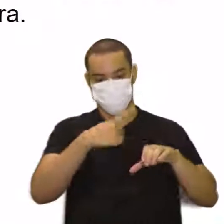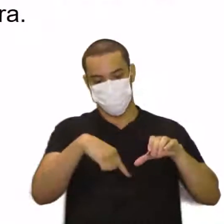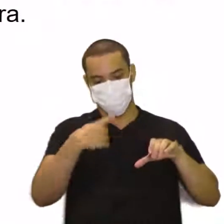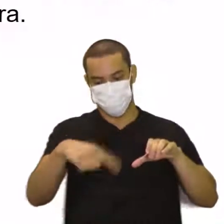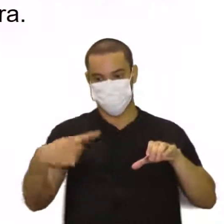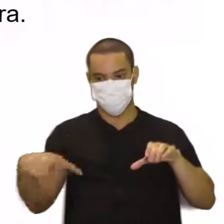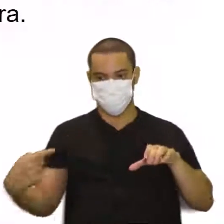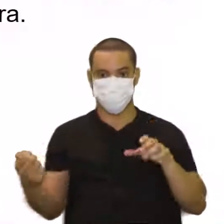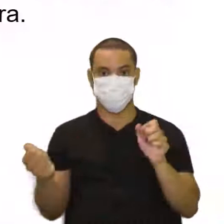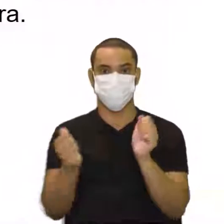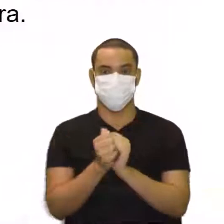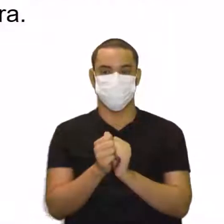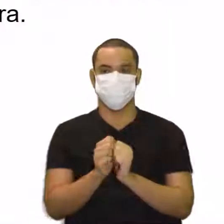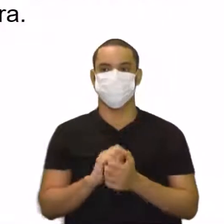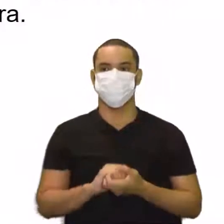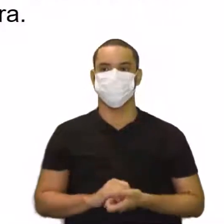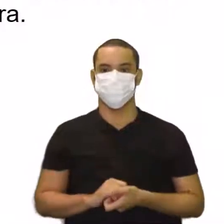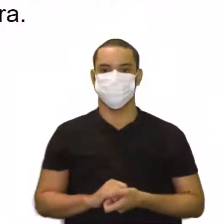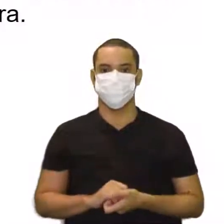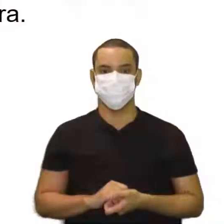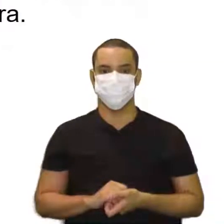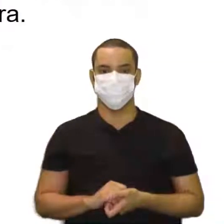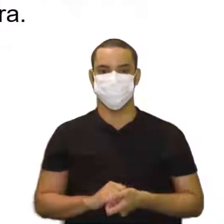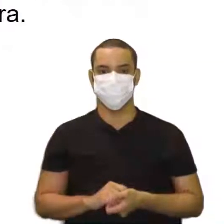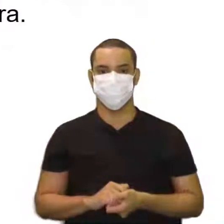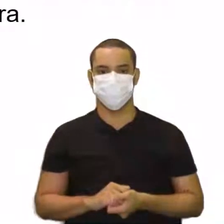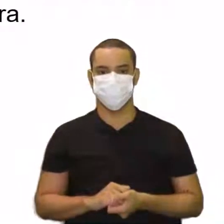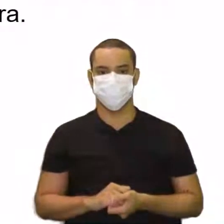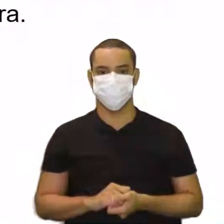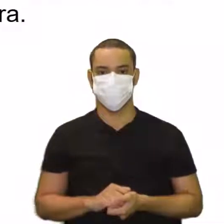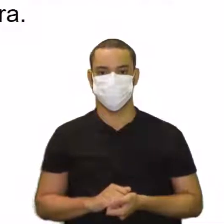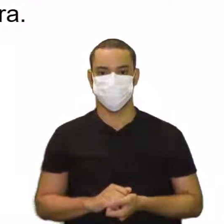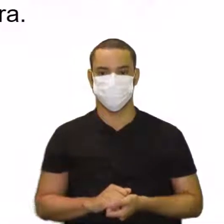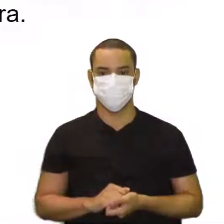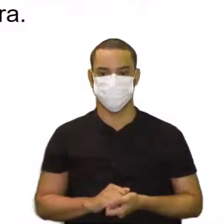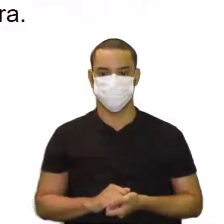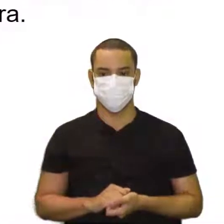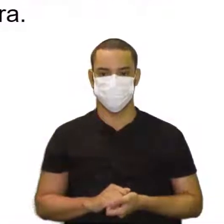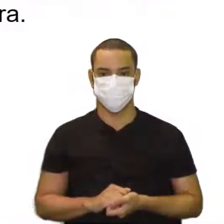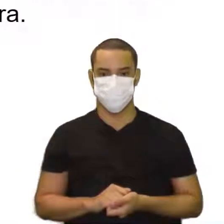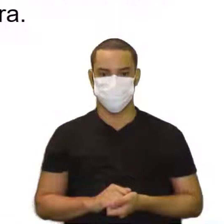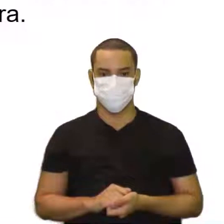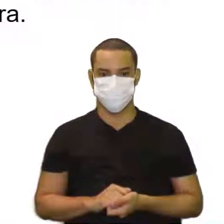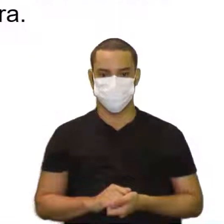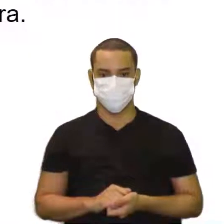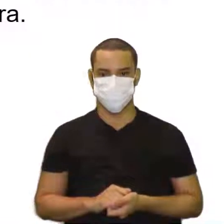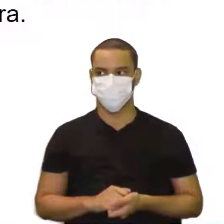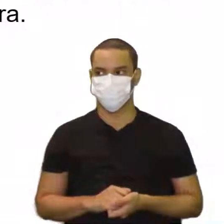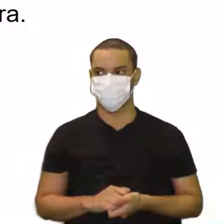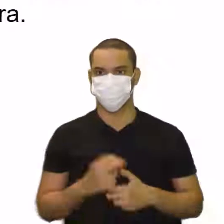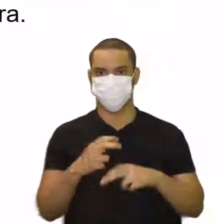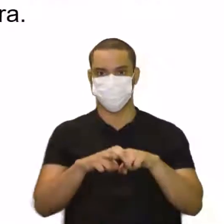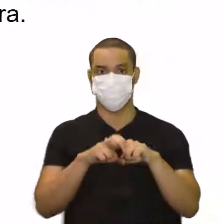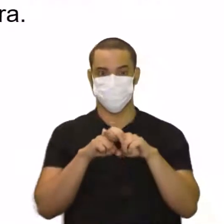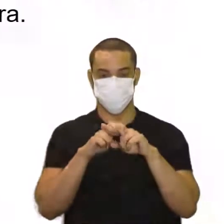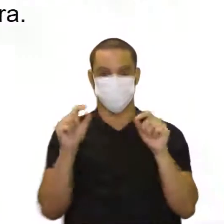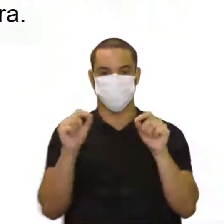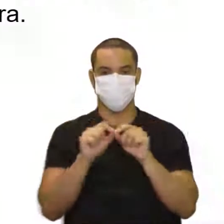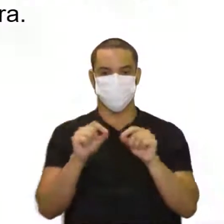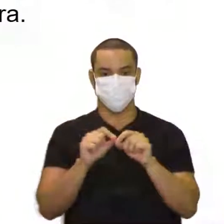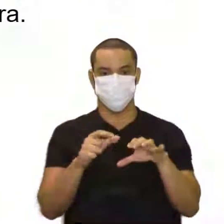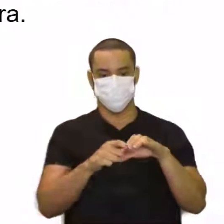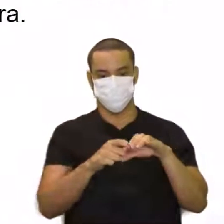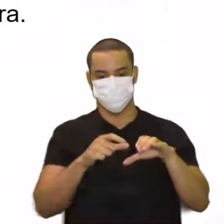de condutor. No outro sentido, certo? E nesse caso aqui, eu estou fazendo o afastamento, eu